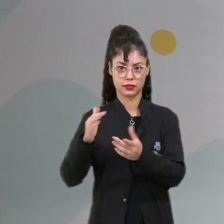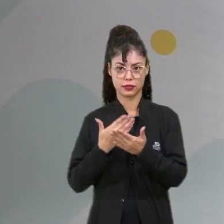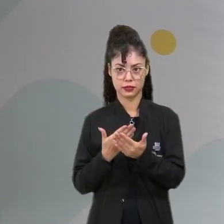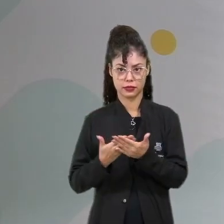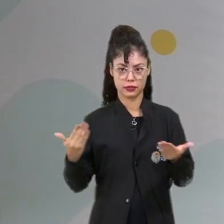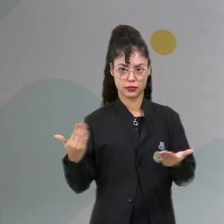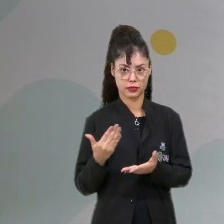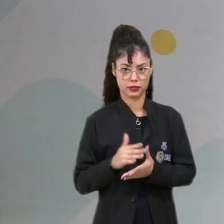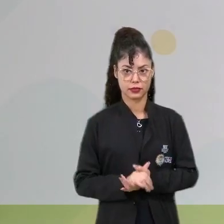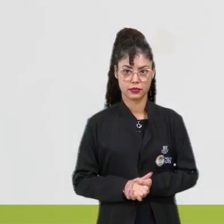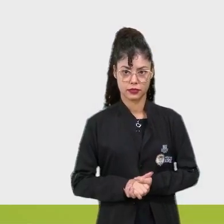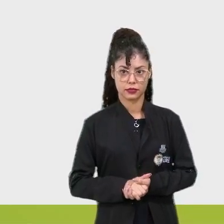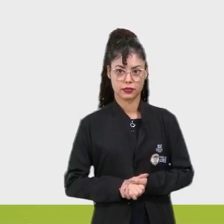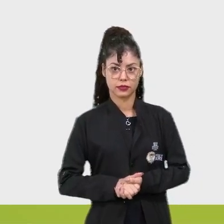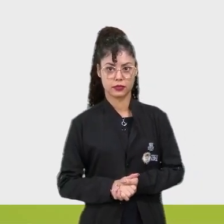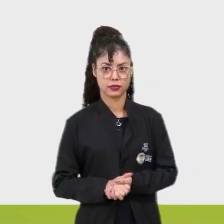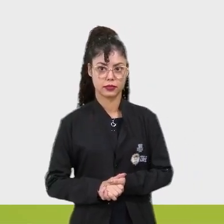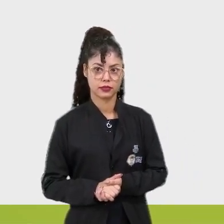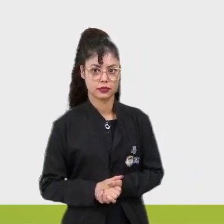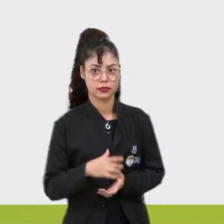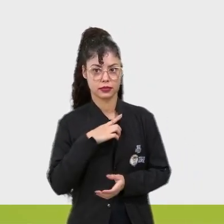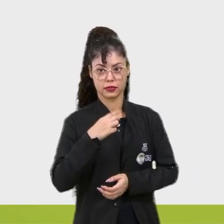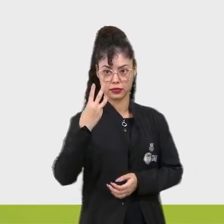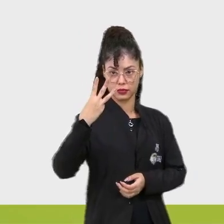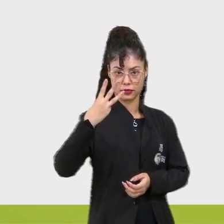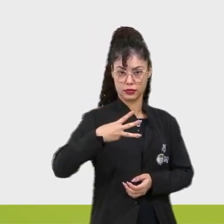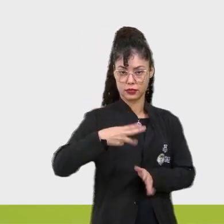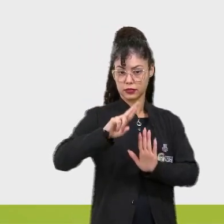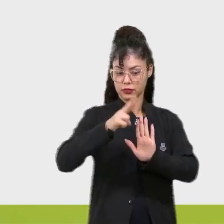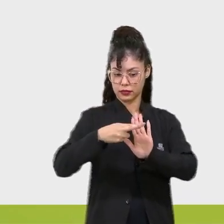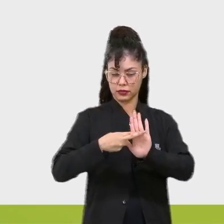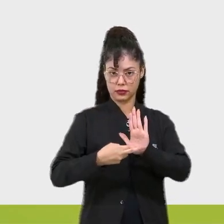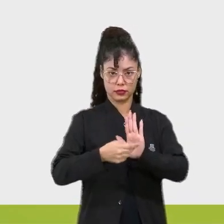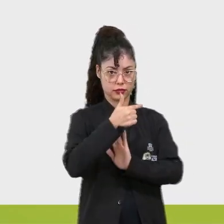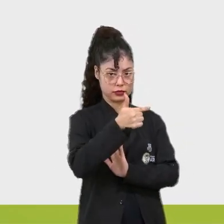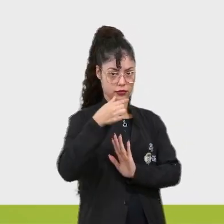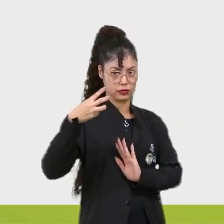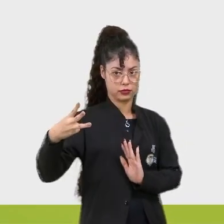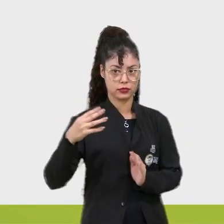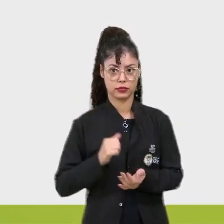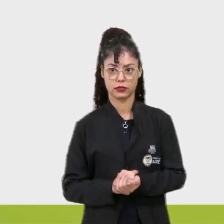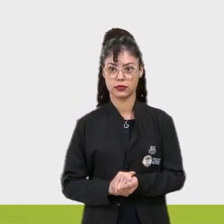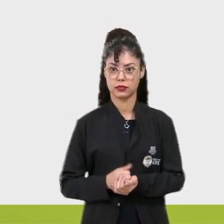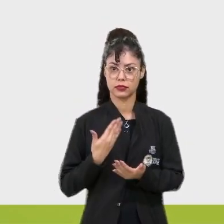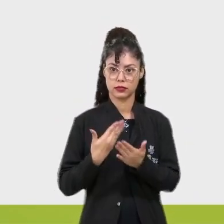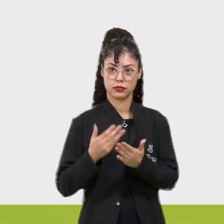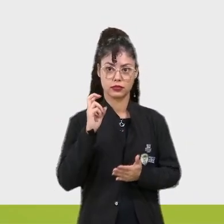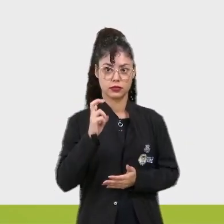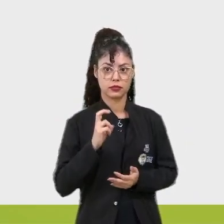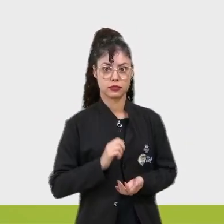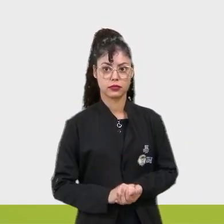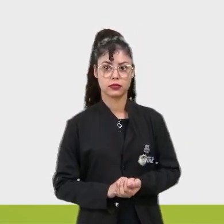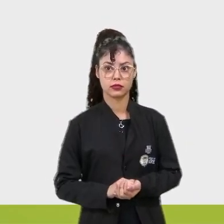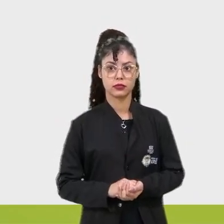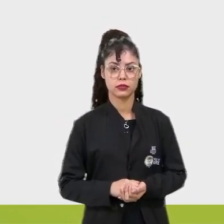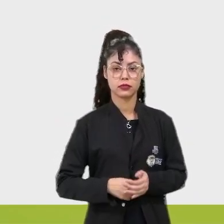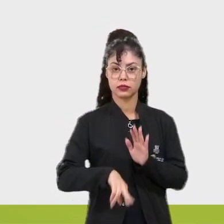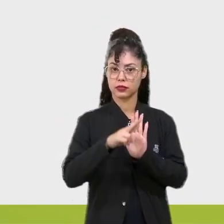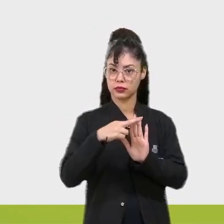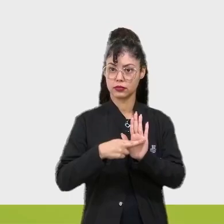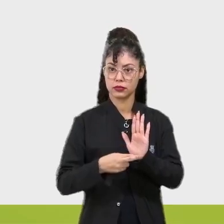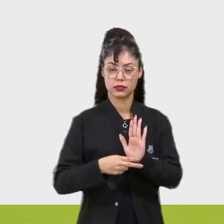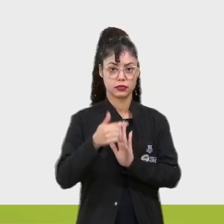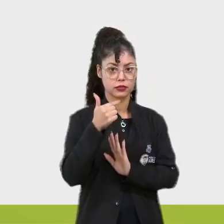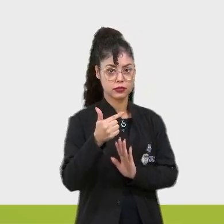hoje. Vamos lá, competências de número 2 e 3, aula 5. Competência de número